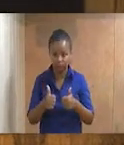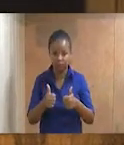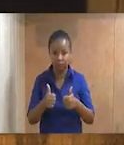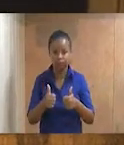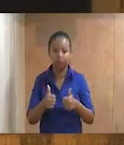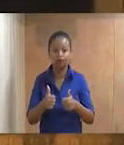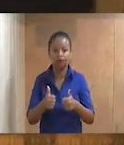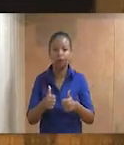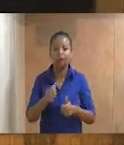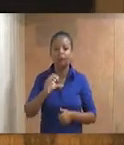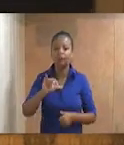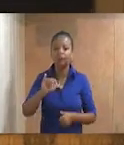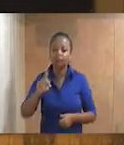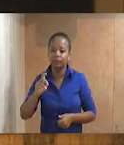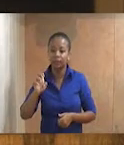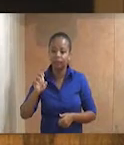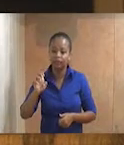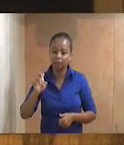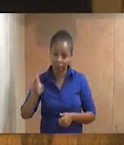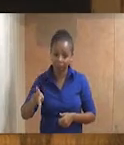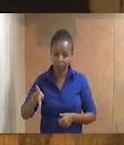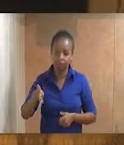O CEP,